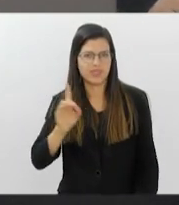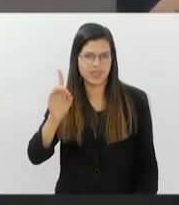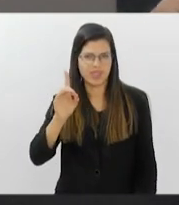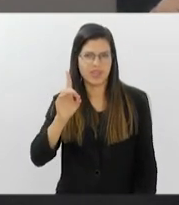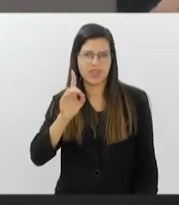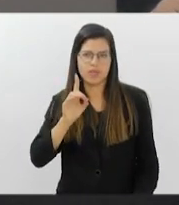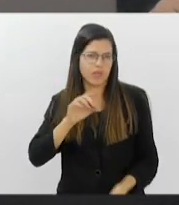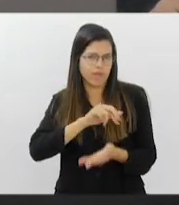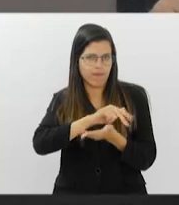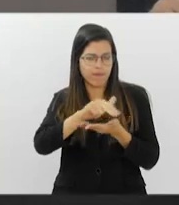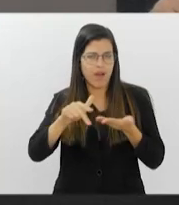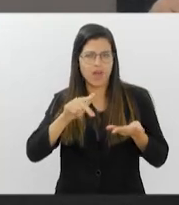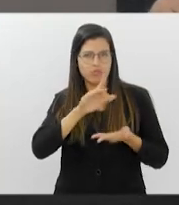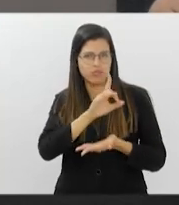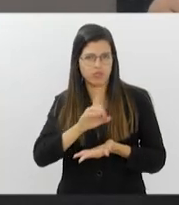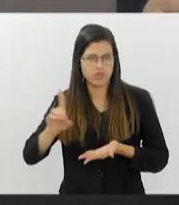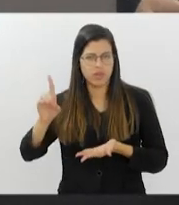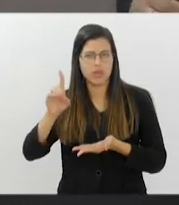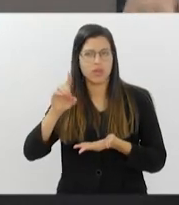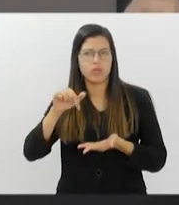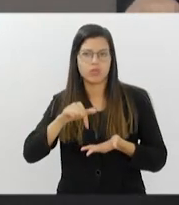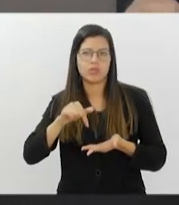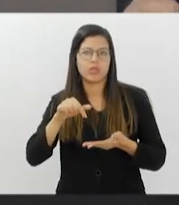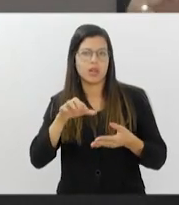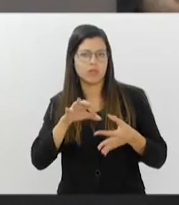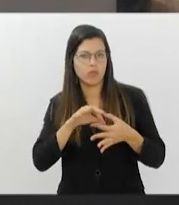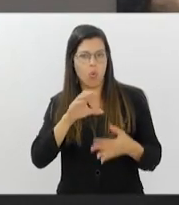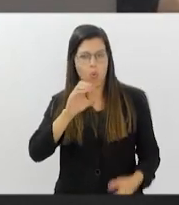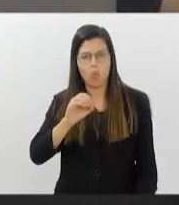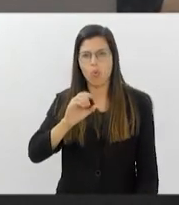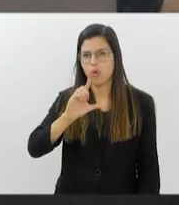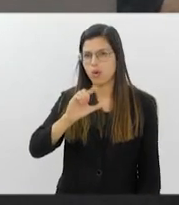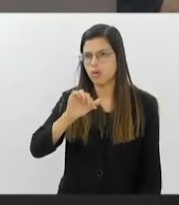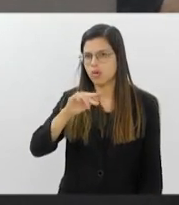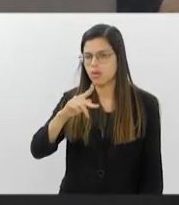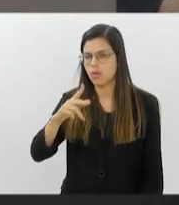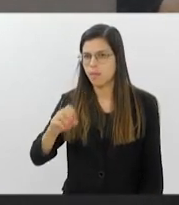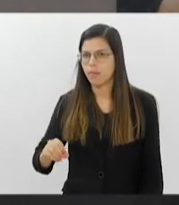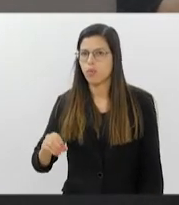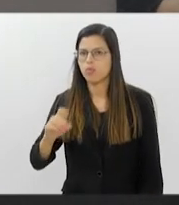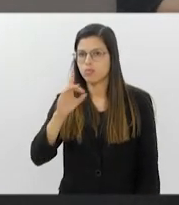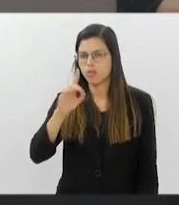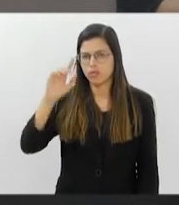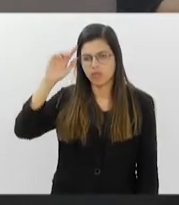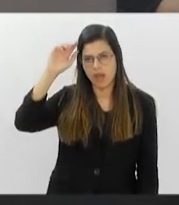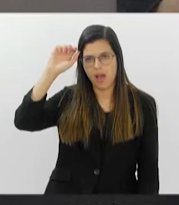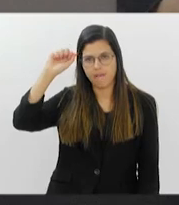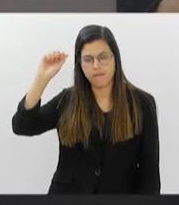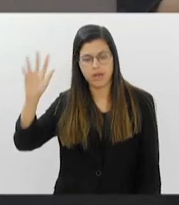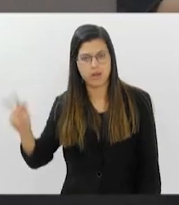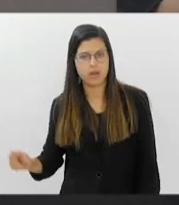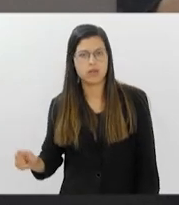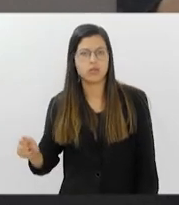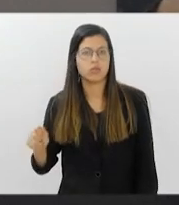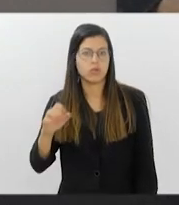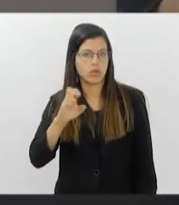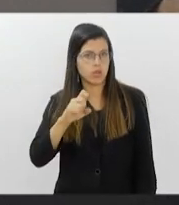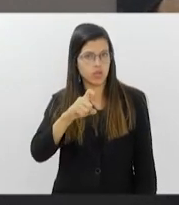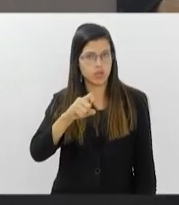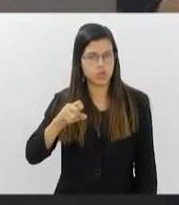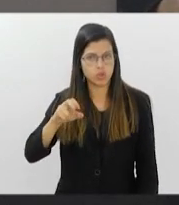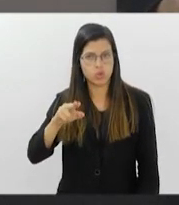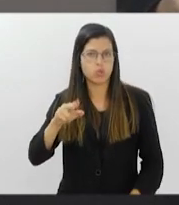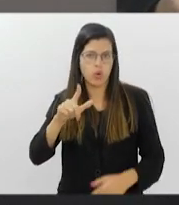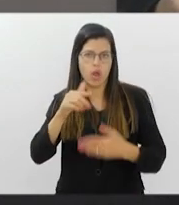de deuses, como o Olimpo dos deuses africanos. E Exu é um desses orixás. É o orixá